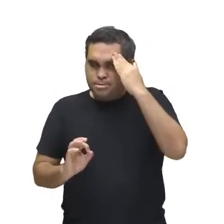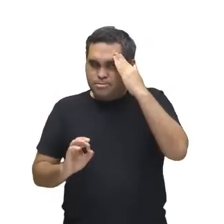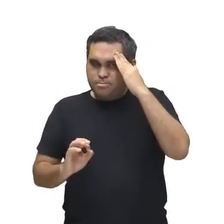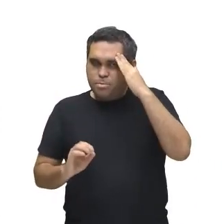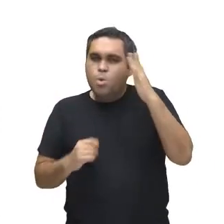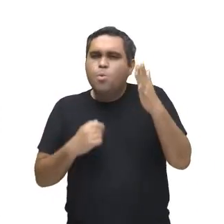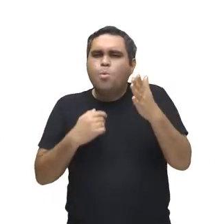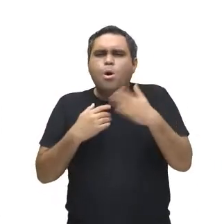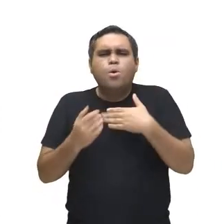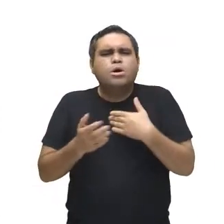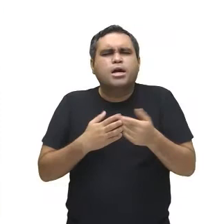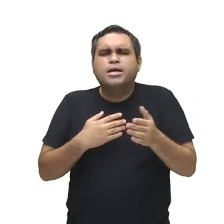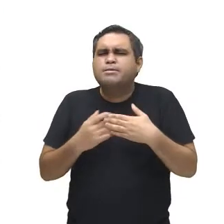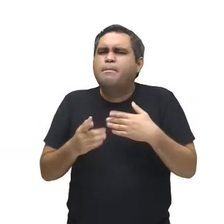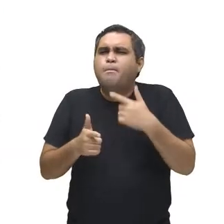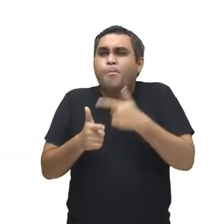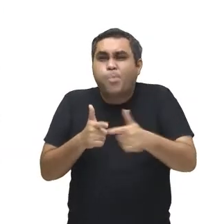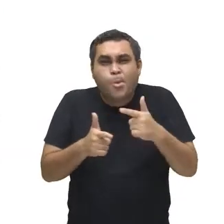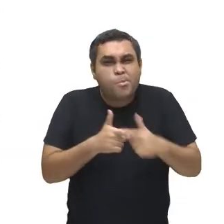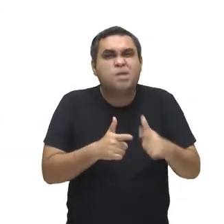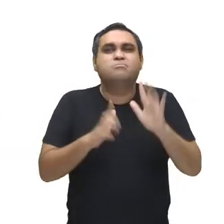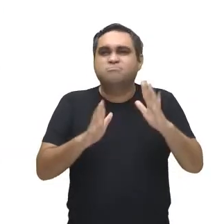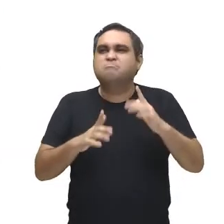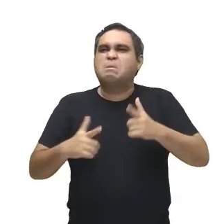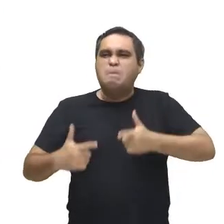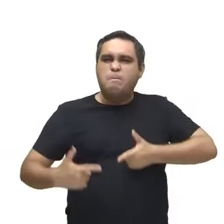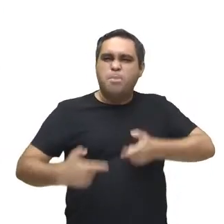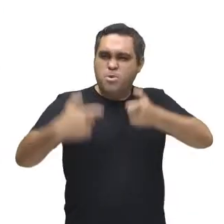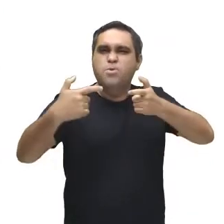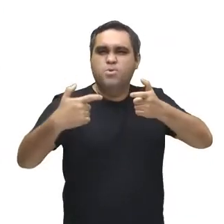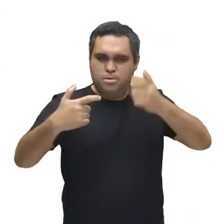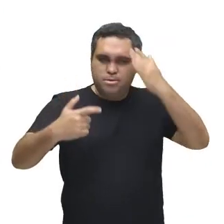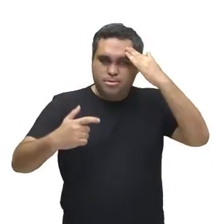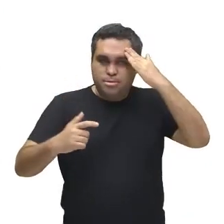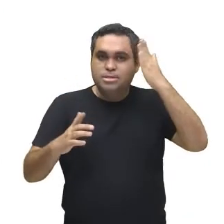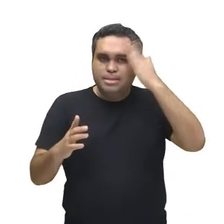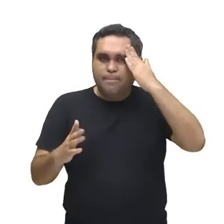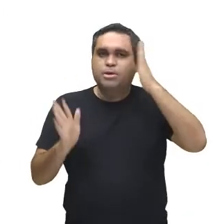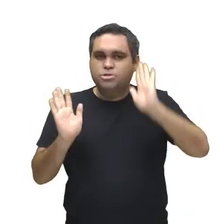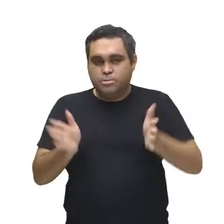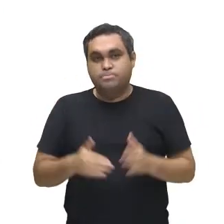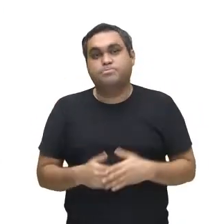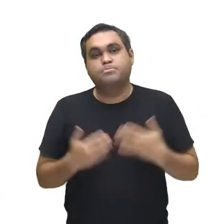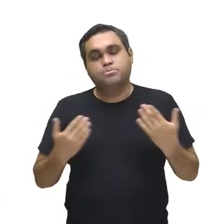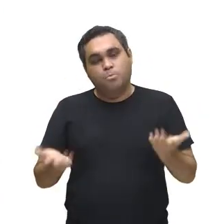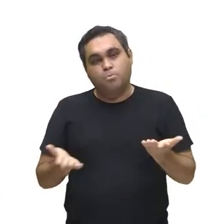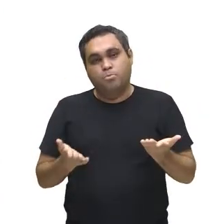um conflito em níveis continentais. Voltamos ao texto.